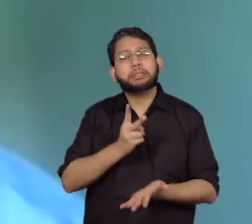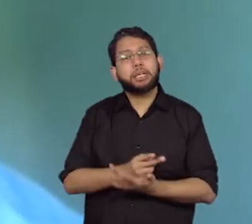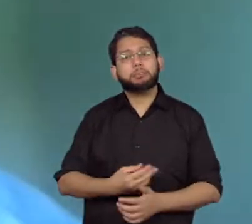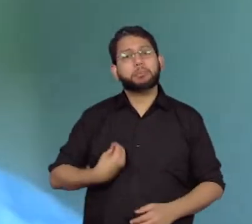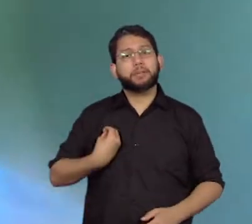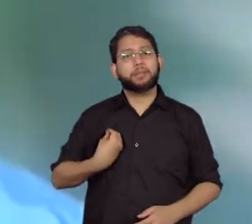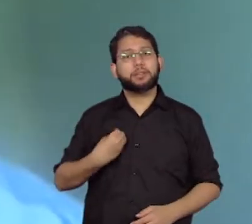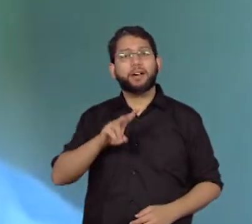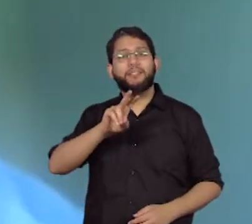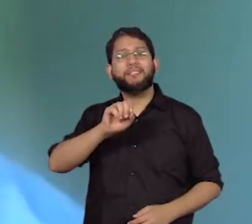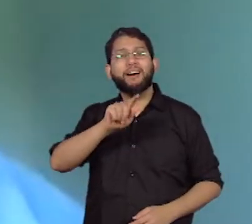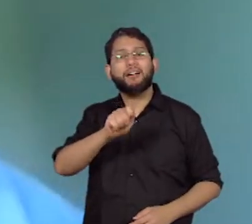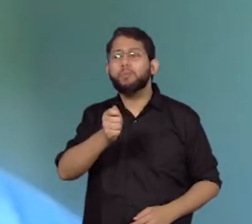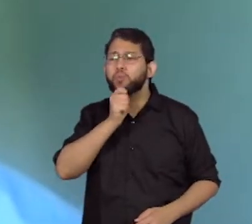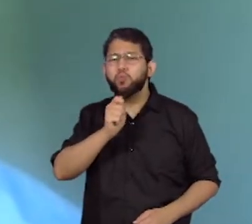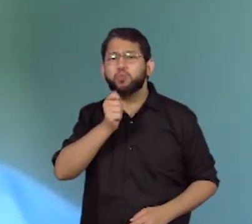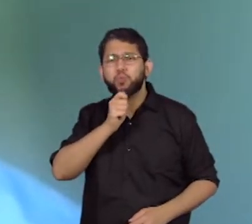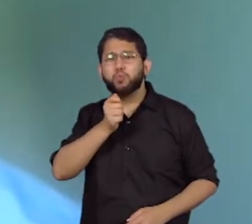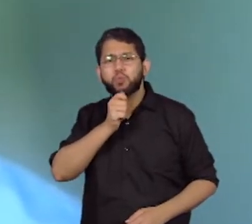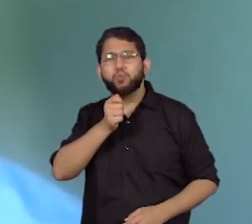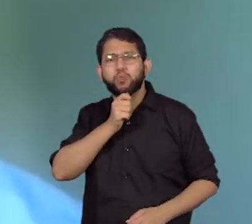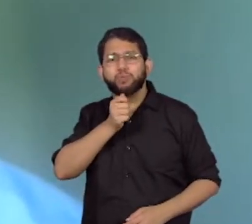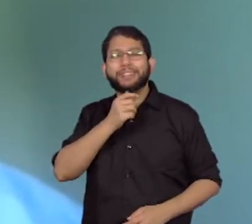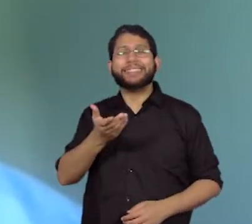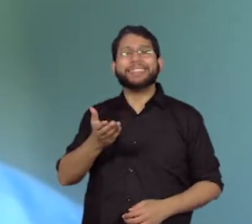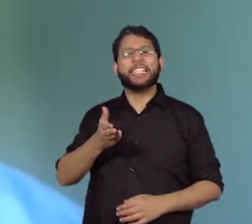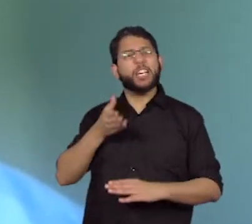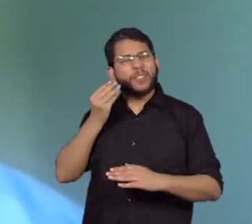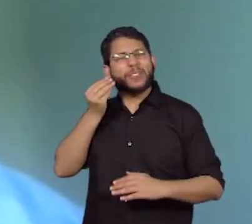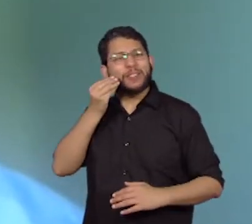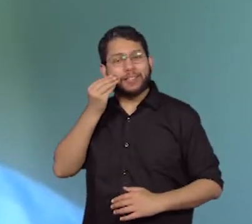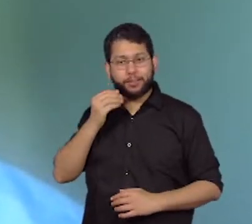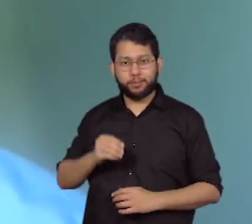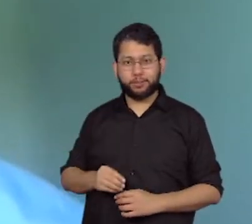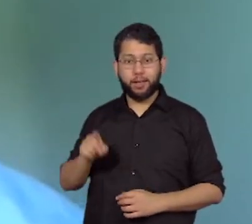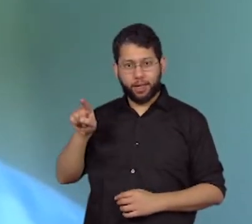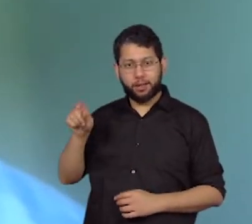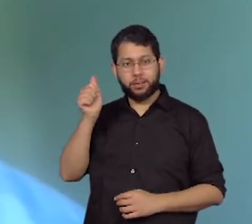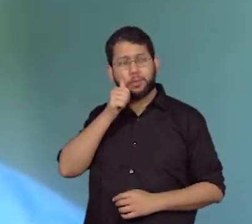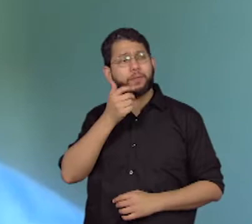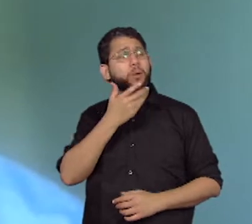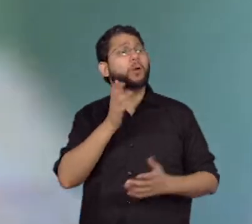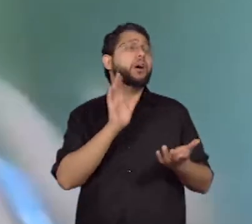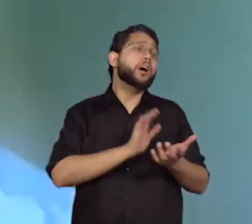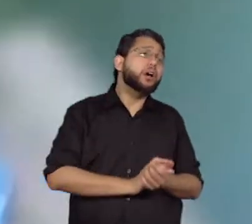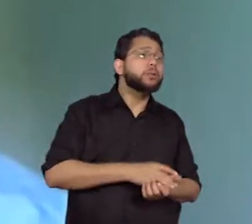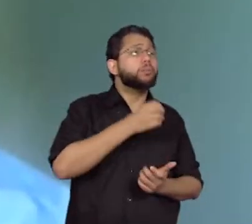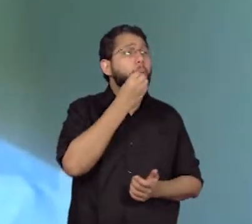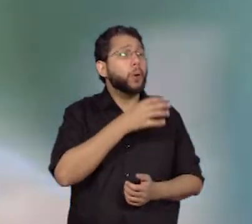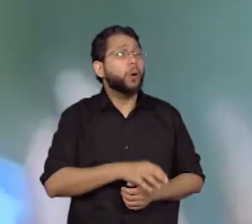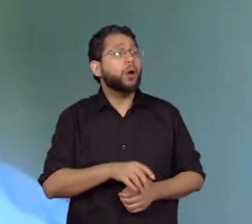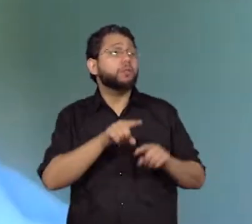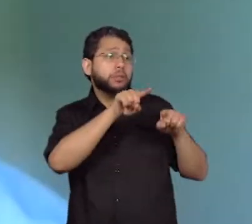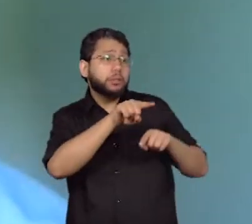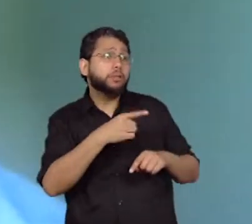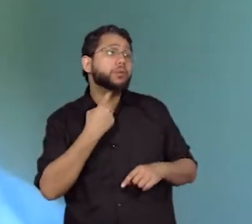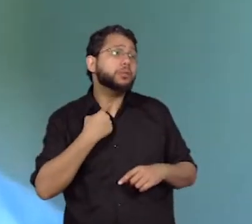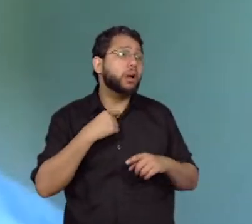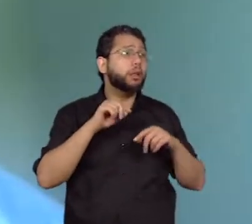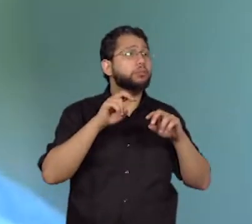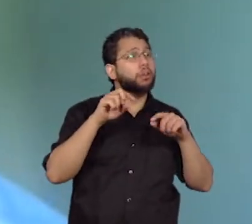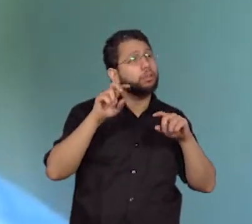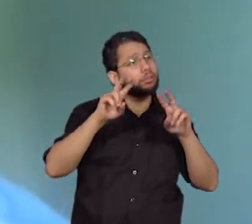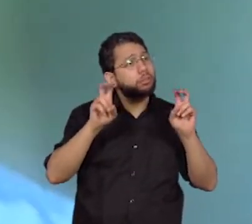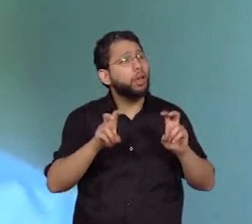Normalmente não tinha vaga, eu cavava as vagas. Aí ela terminou a entrevista, tá bom, então vai sugerindo pauta, vamos ver o que